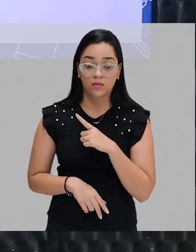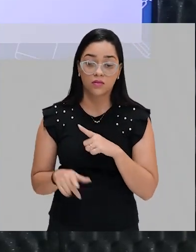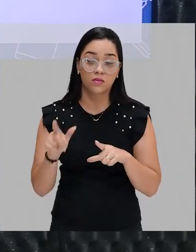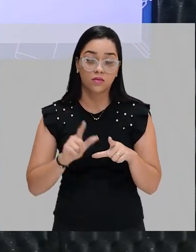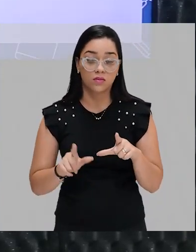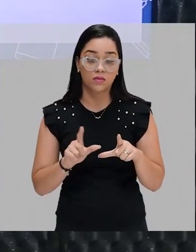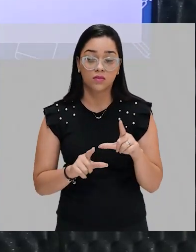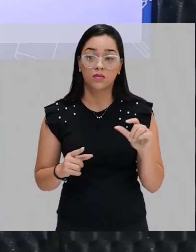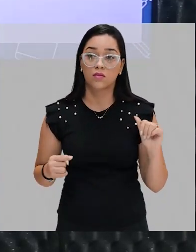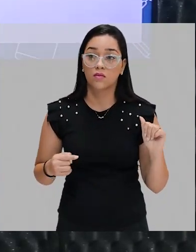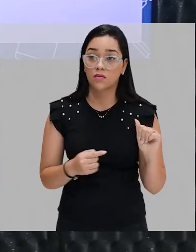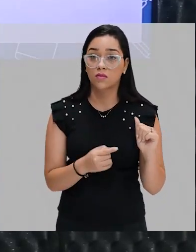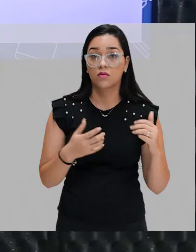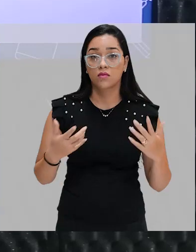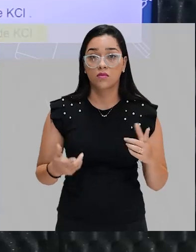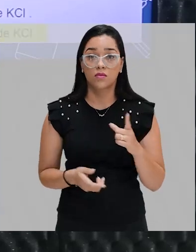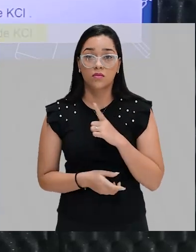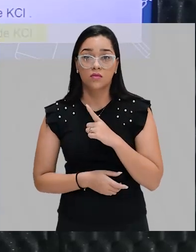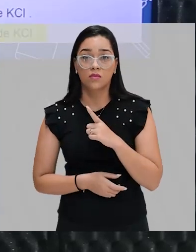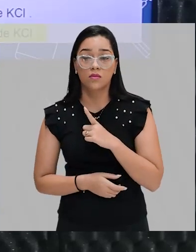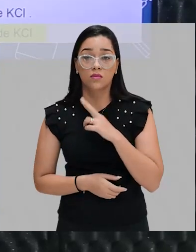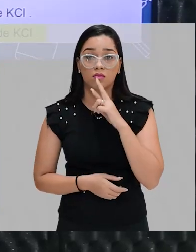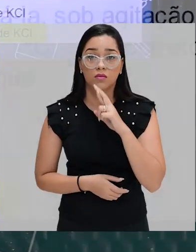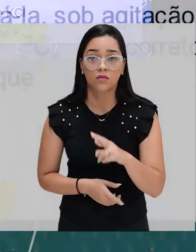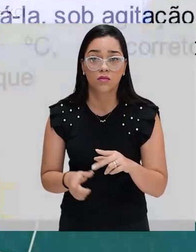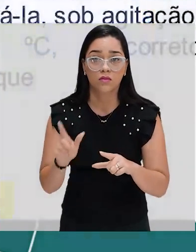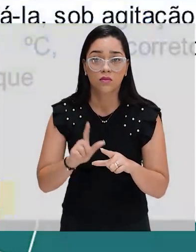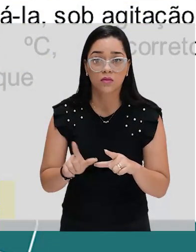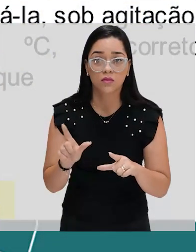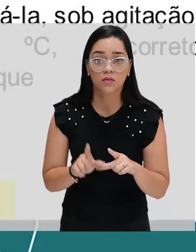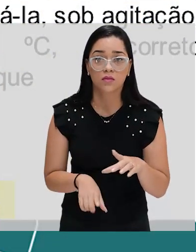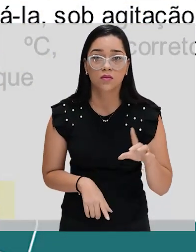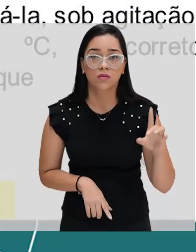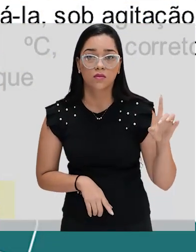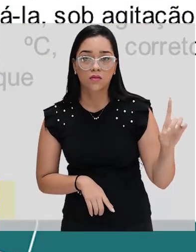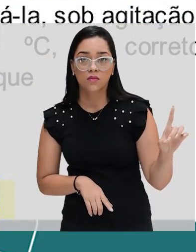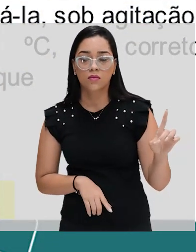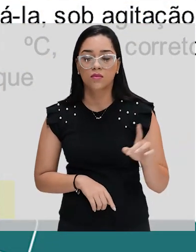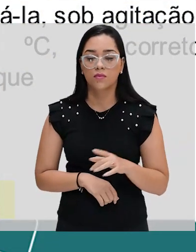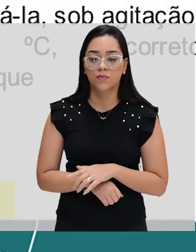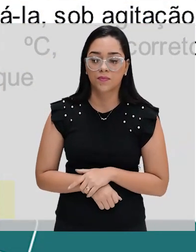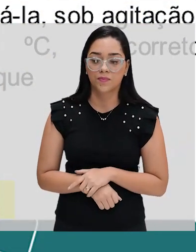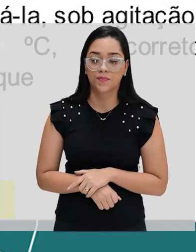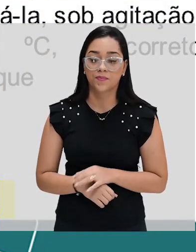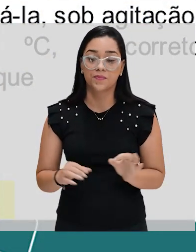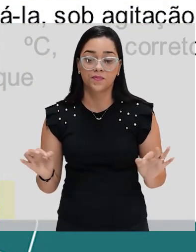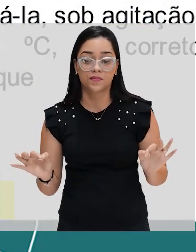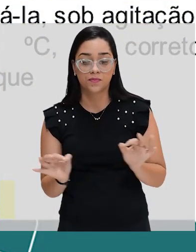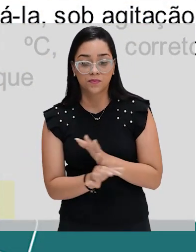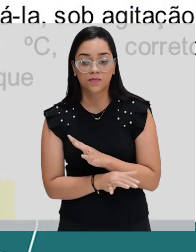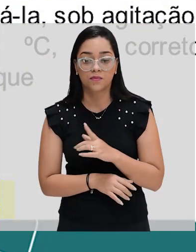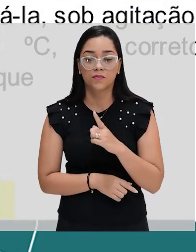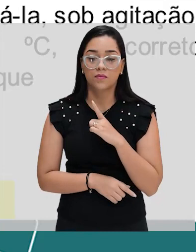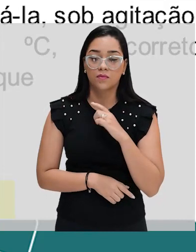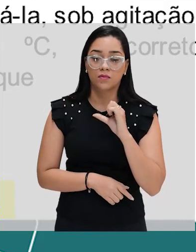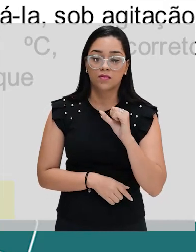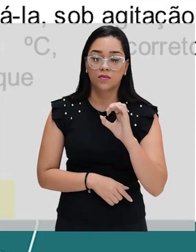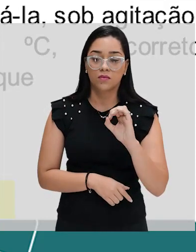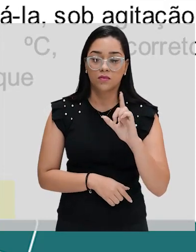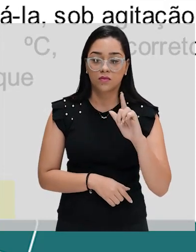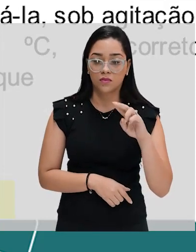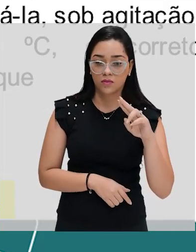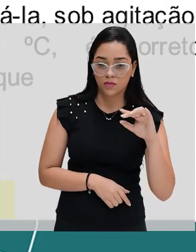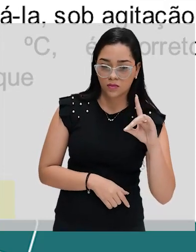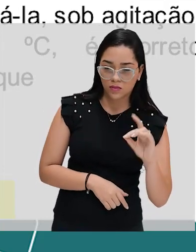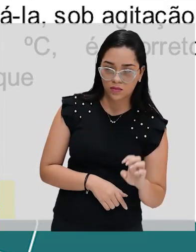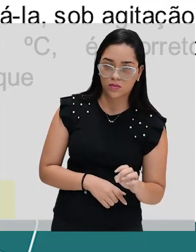A. Chegamos como resolução a letra D. Por fim, a solubilidade do cloreto de